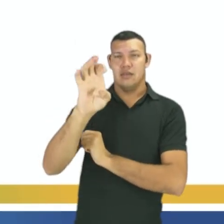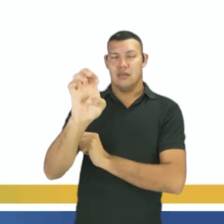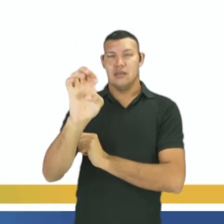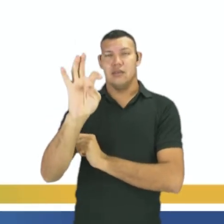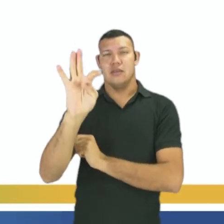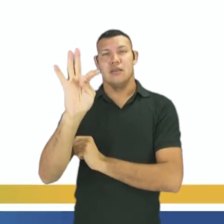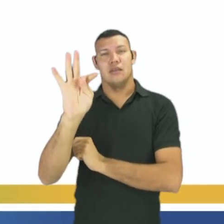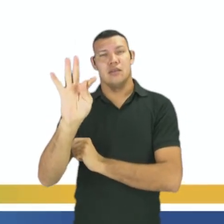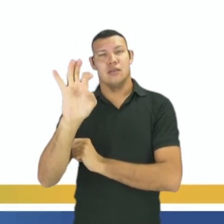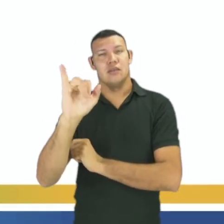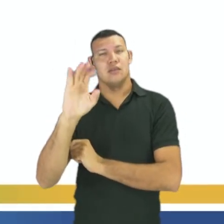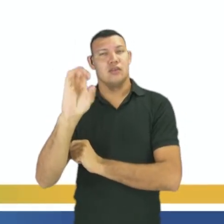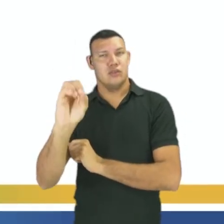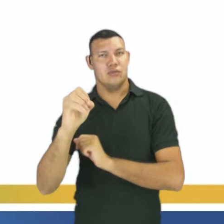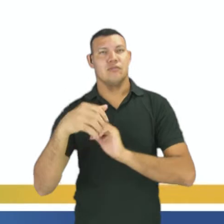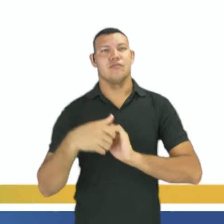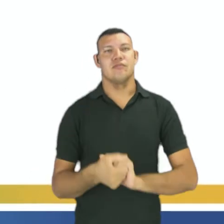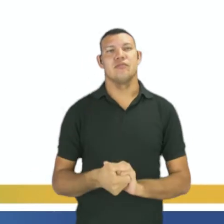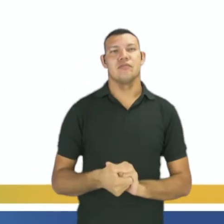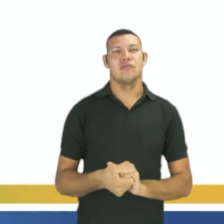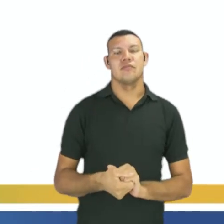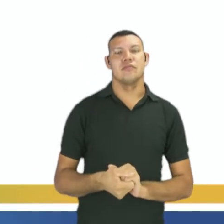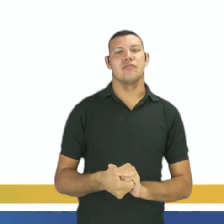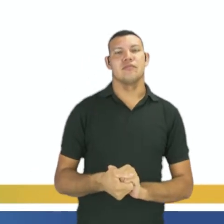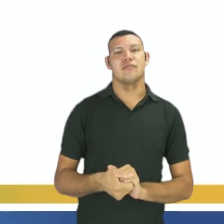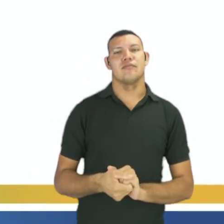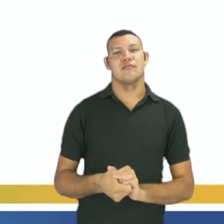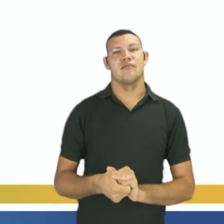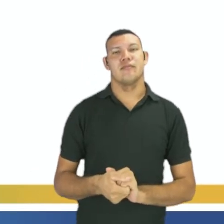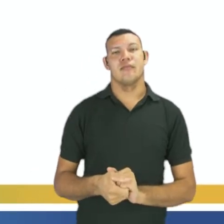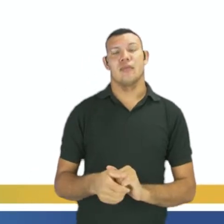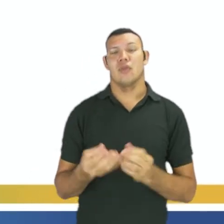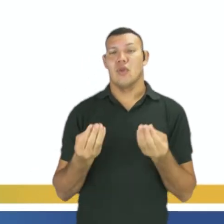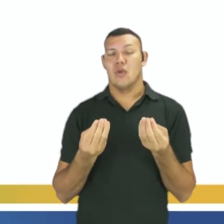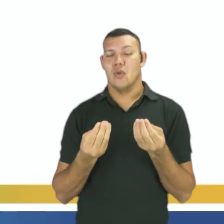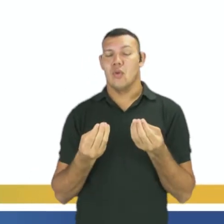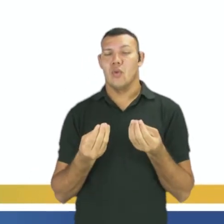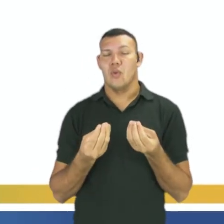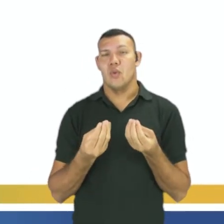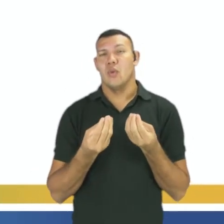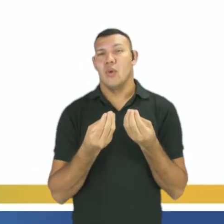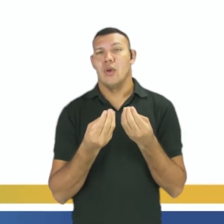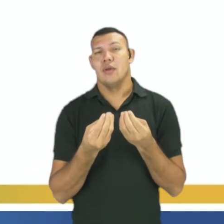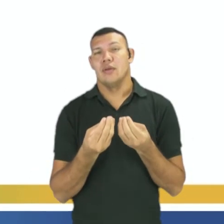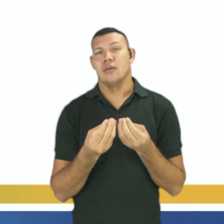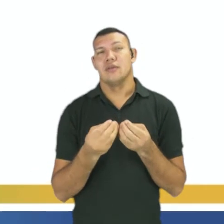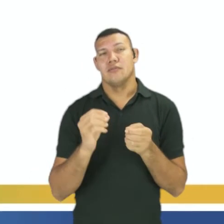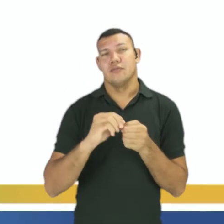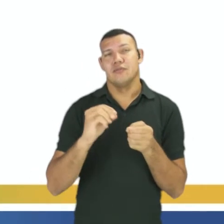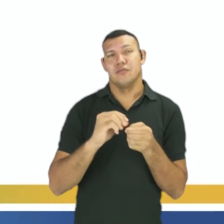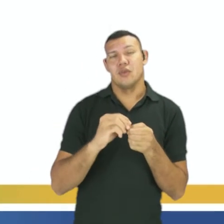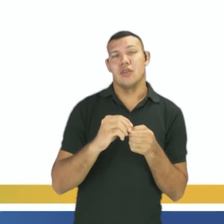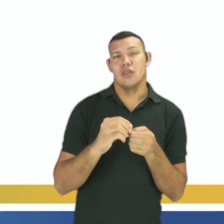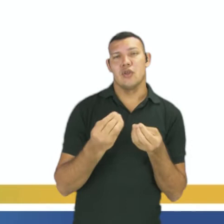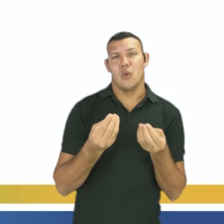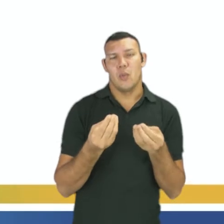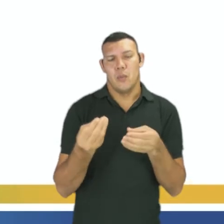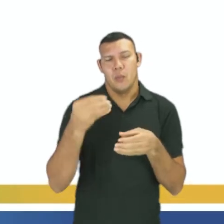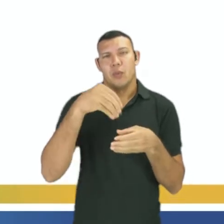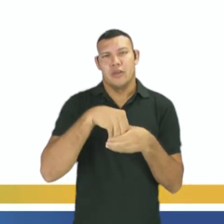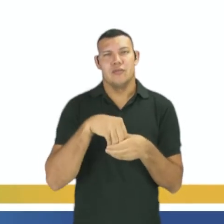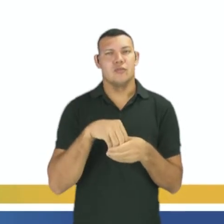Favorizantes que são artificiais, que são produzidos principalmente para colocar em balas, como é o exemplo. Bem,